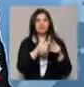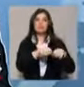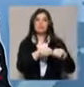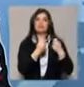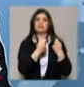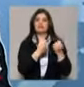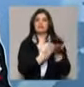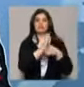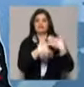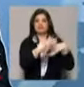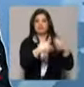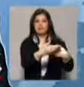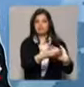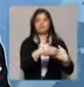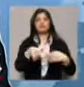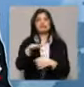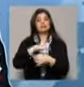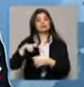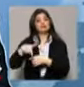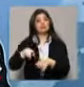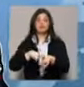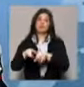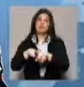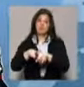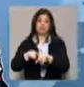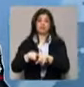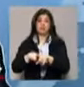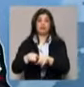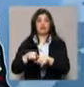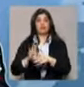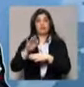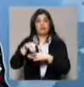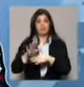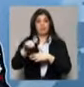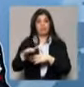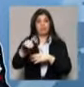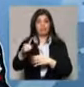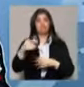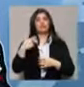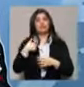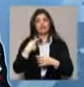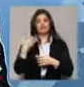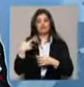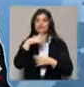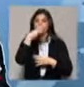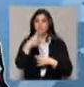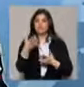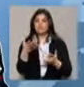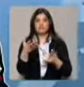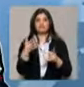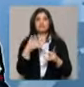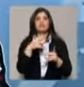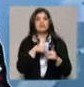partidos Ah num cenário políticos extremamente instável e também obviamente e esse aspeto há pouco não referi mas é muito importante muito empolar para